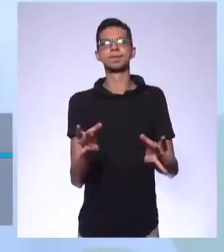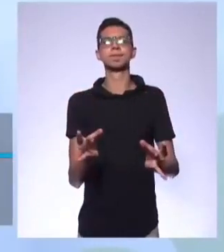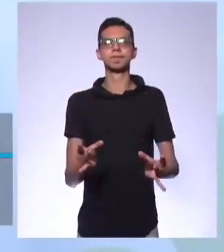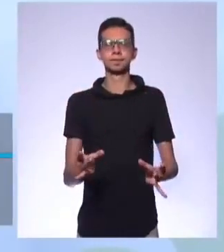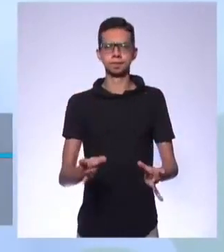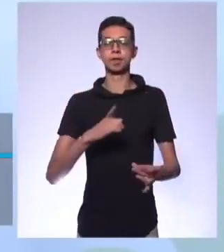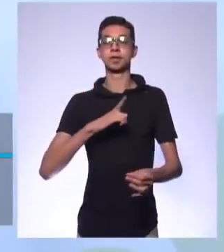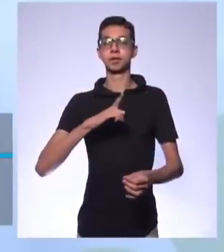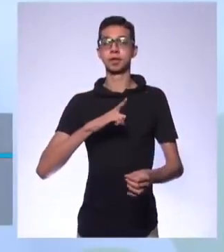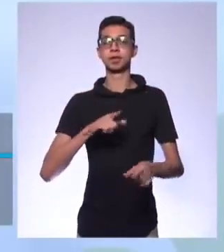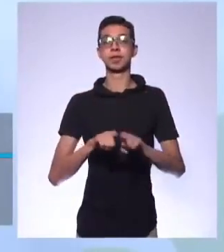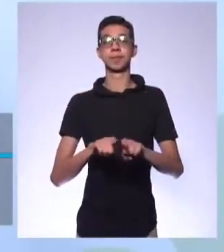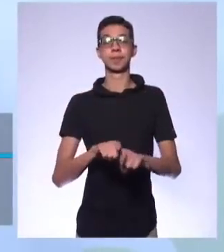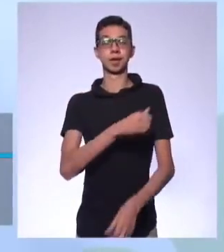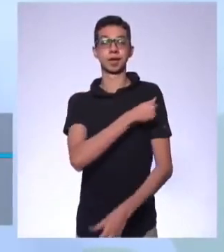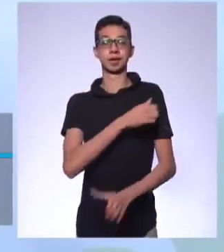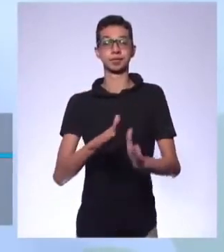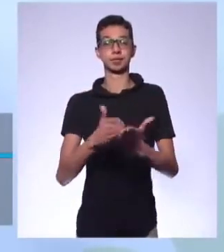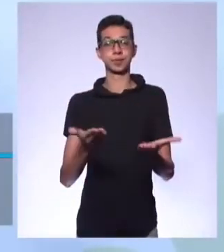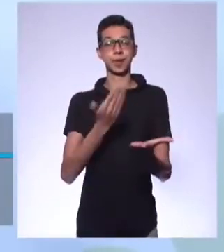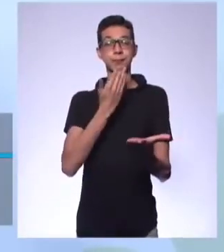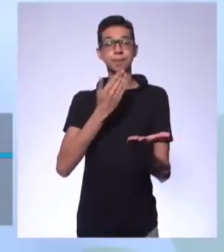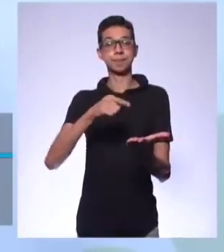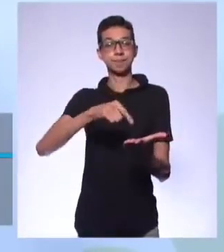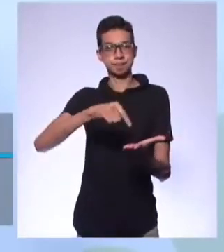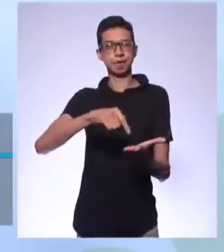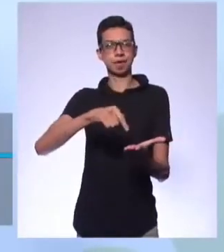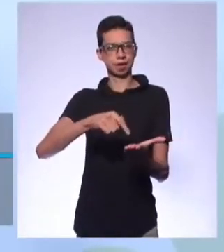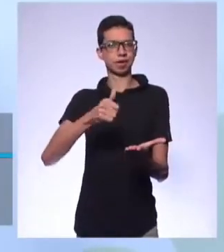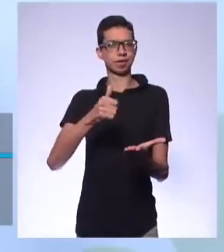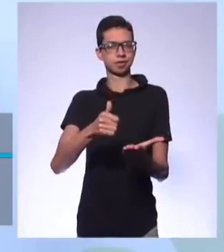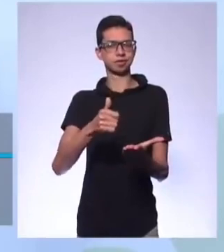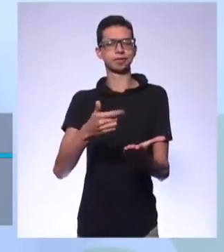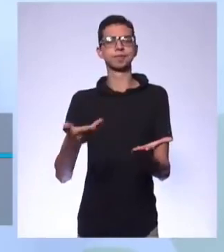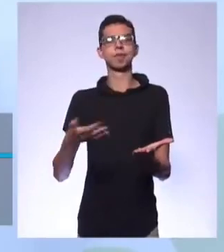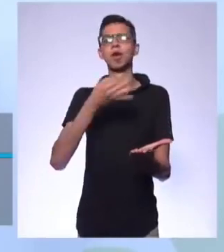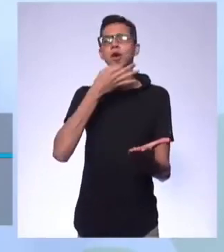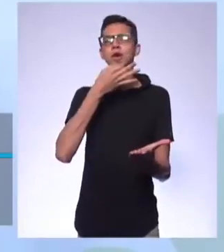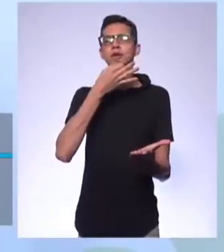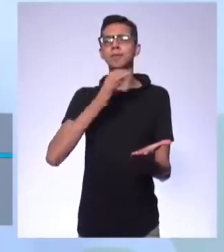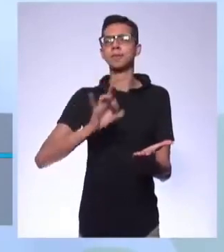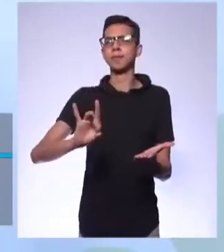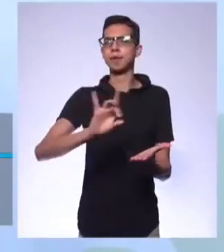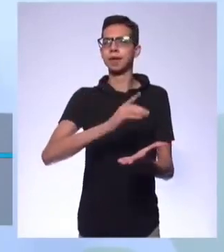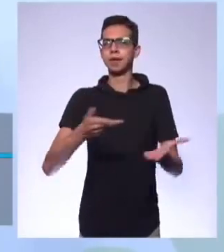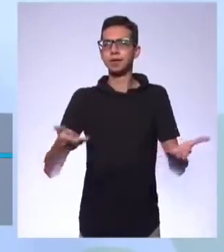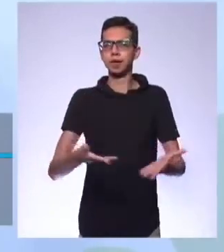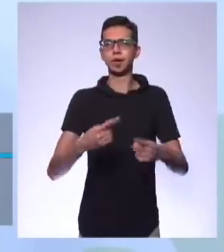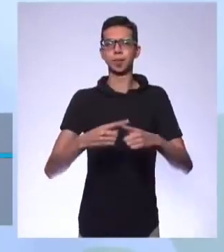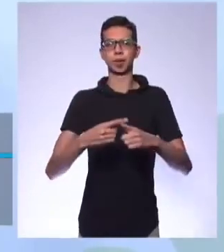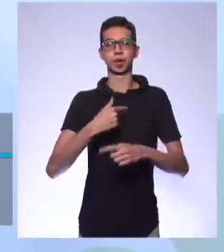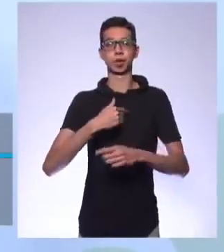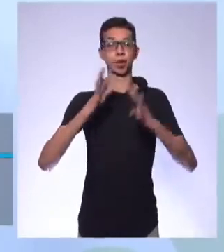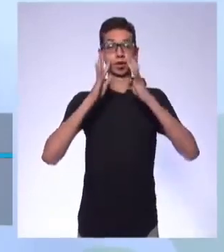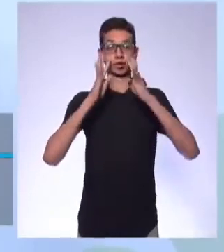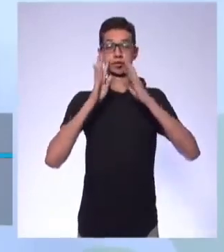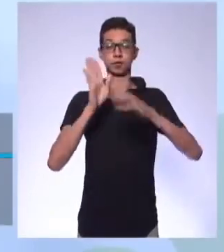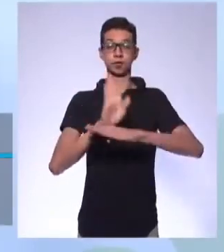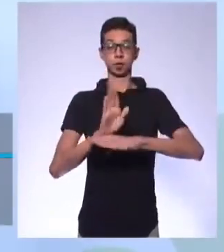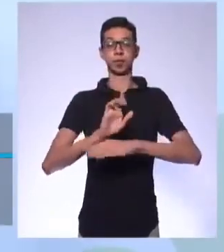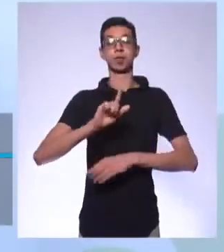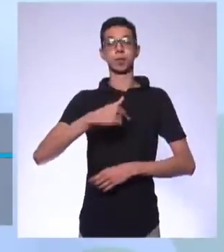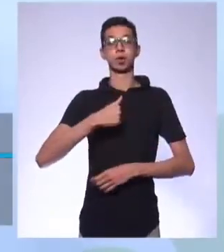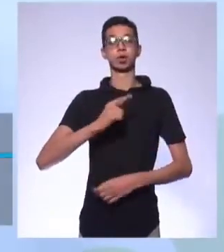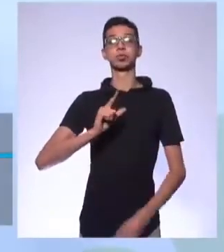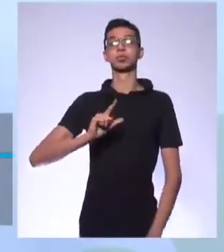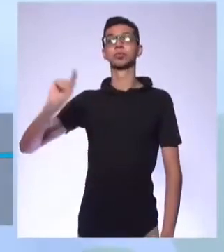no caderno do aluno, né? Vamos aí as opiniões, porque a partir do momento que eu assisto um filme, aí eu saio do filme e